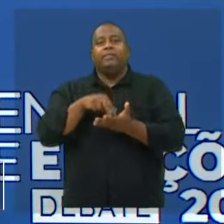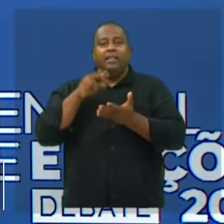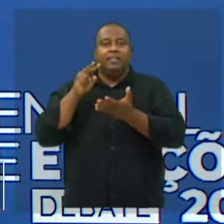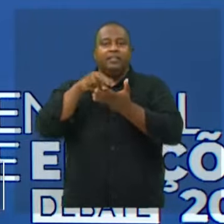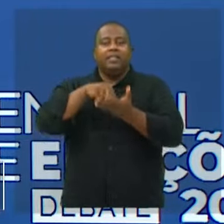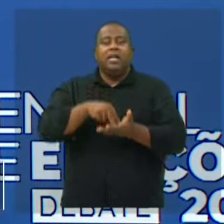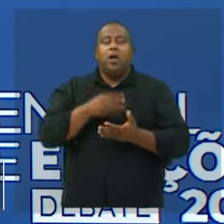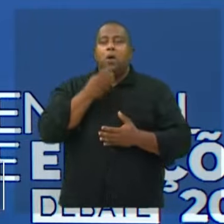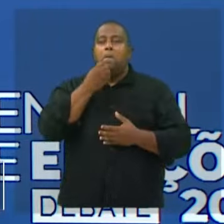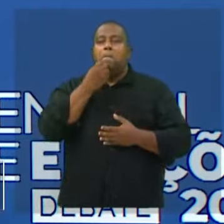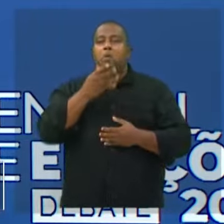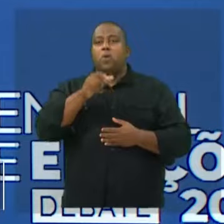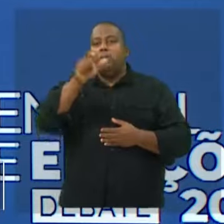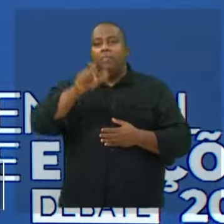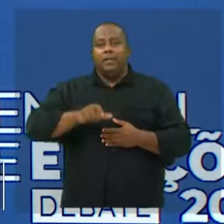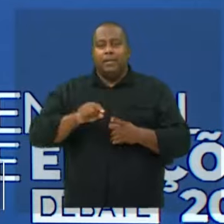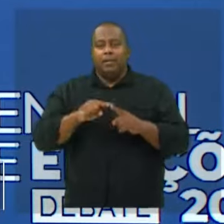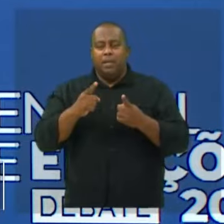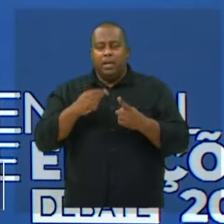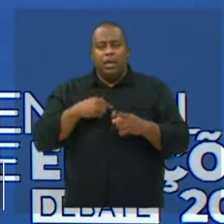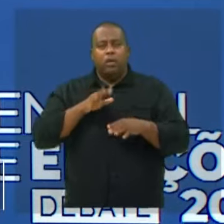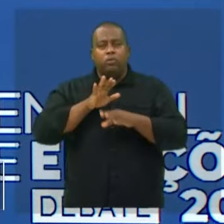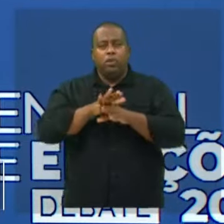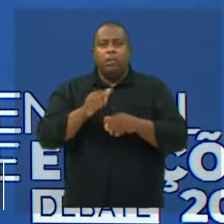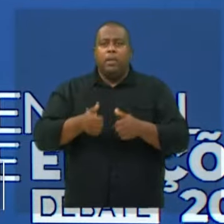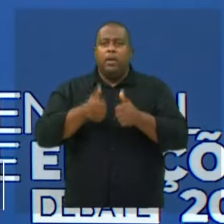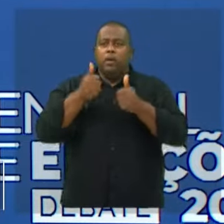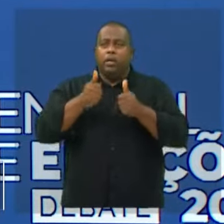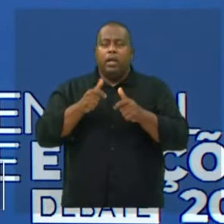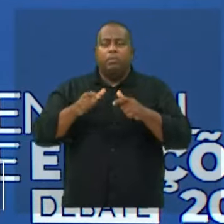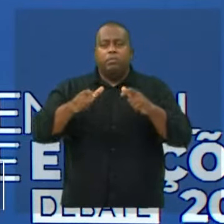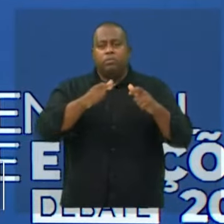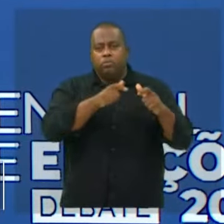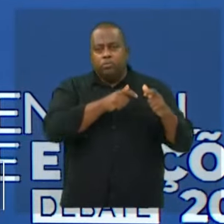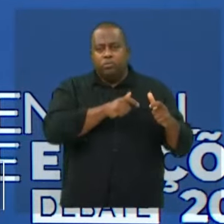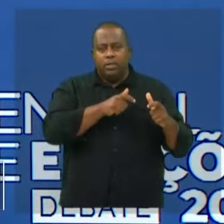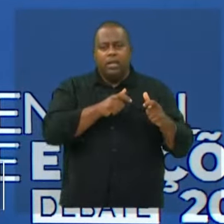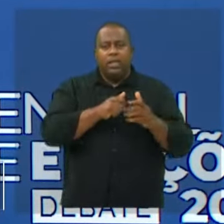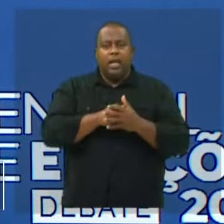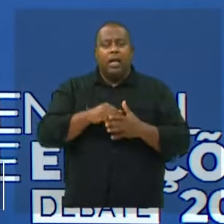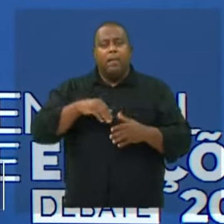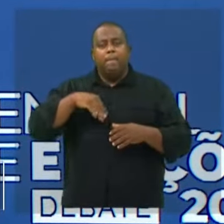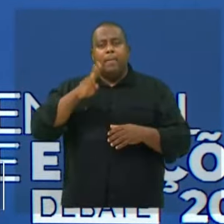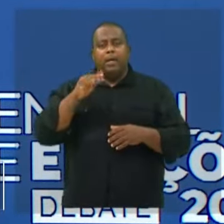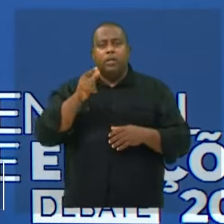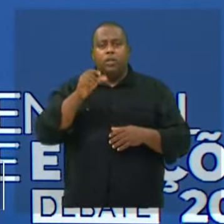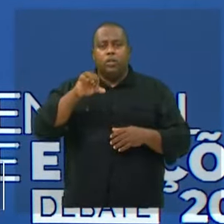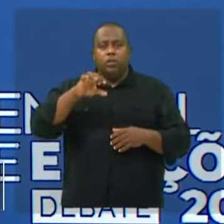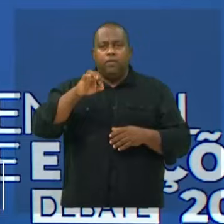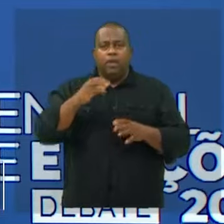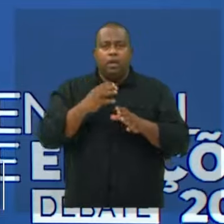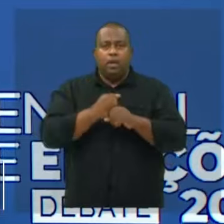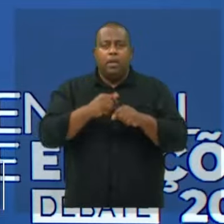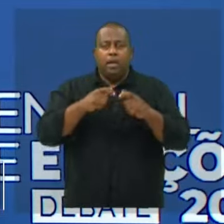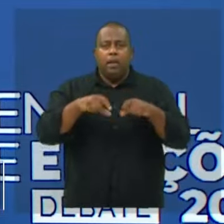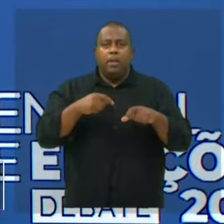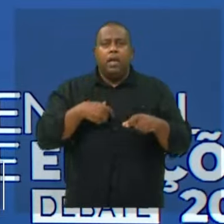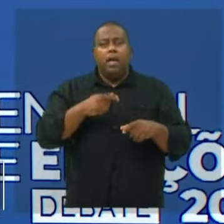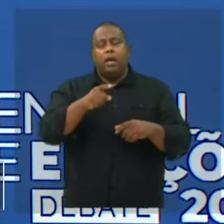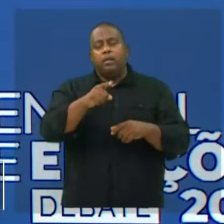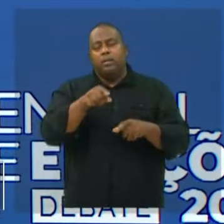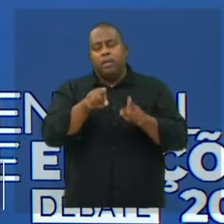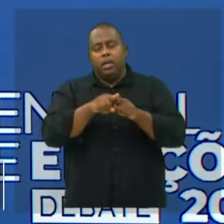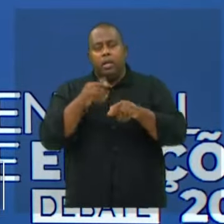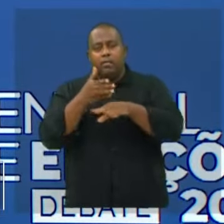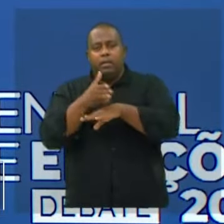Osvaldinho nós melhoramos os equipamentos públicos nós construímos mais de 90 Campos nós avançamos o acesso às pessoas a ações